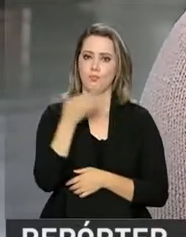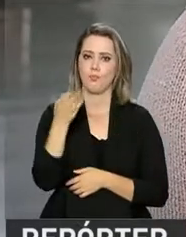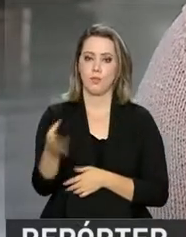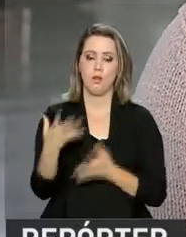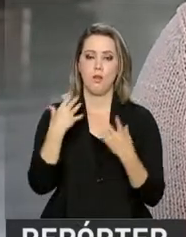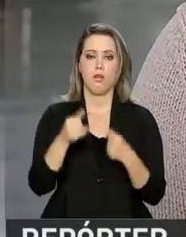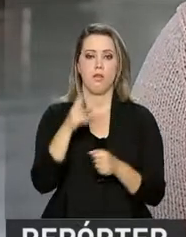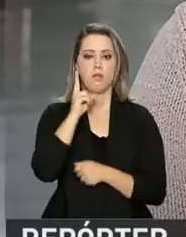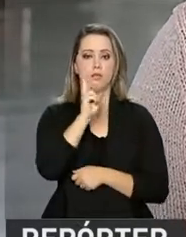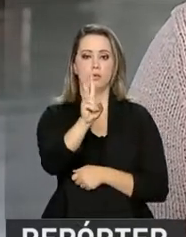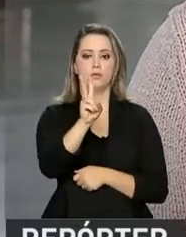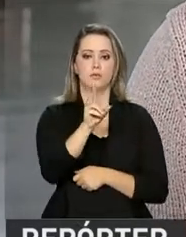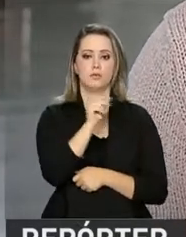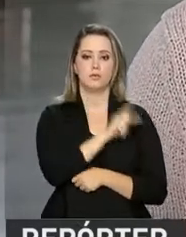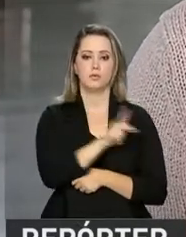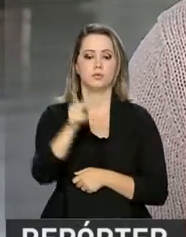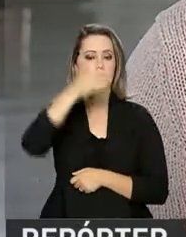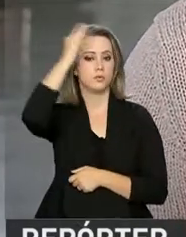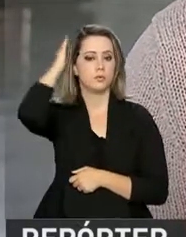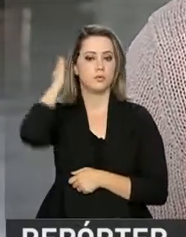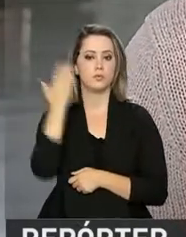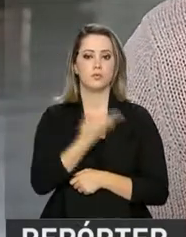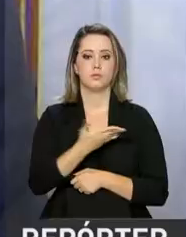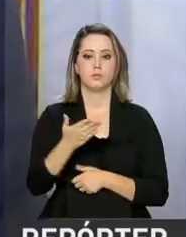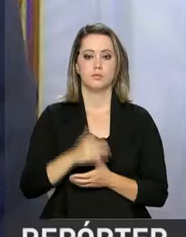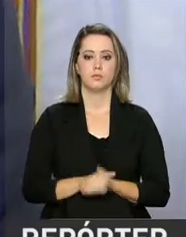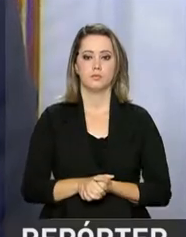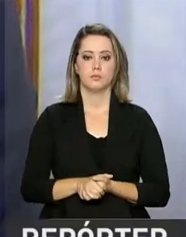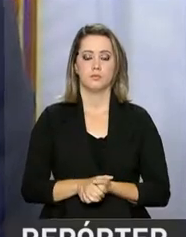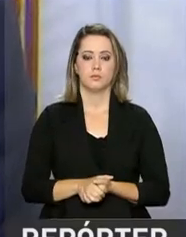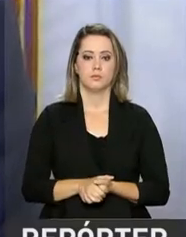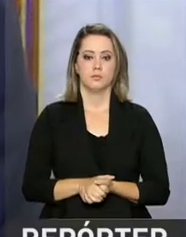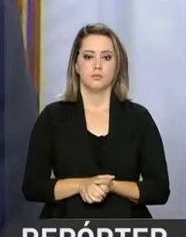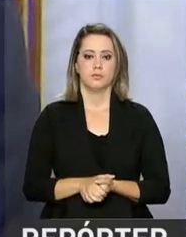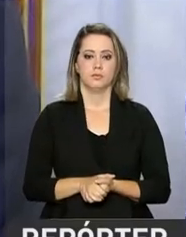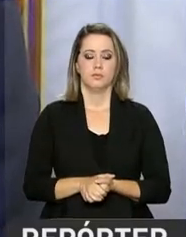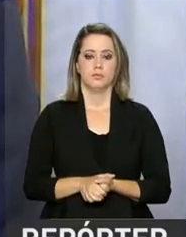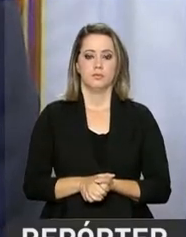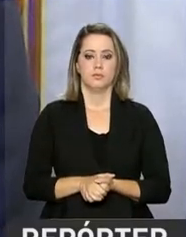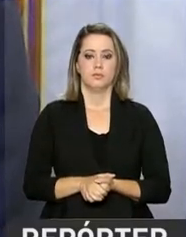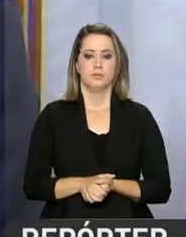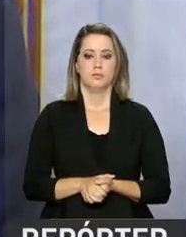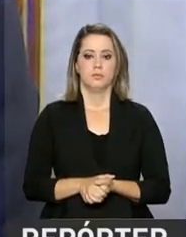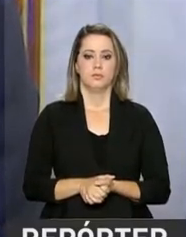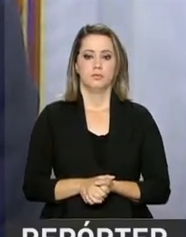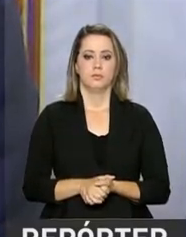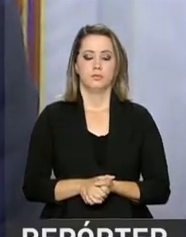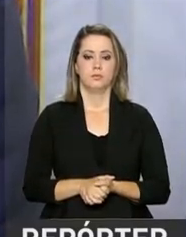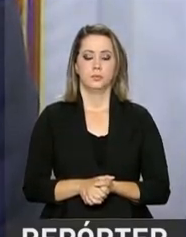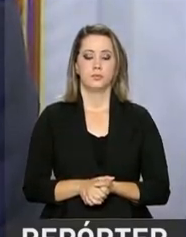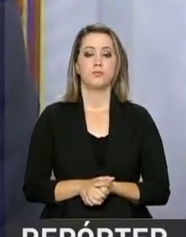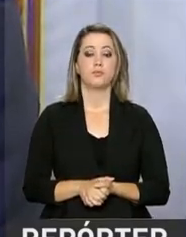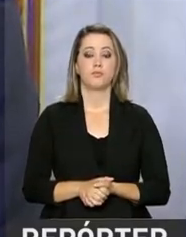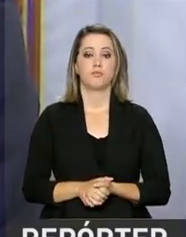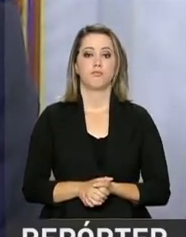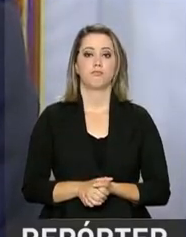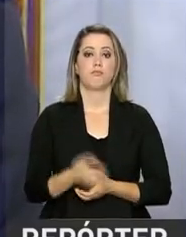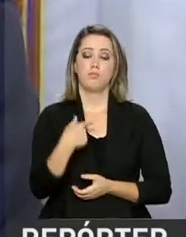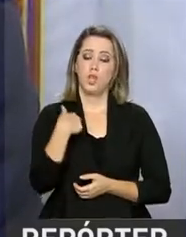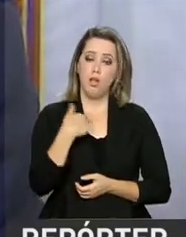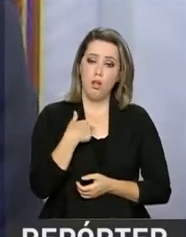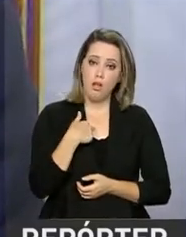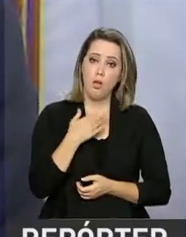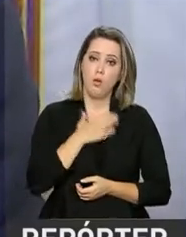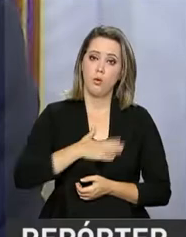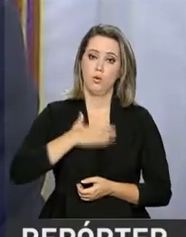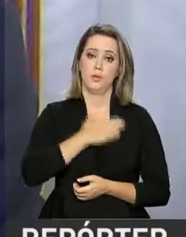ouvir um pouco o que o presidente falou eu apreciaria muito que nós todos pudéssemos ter